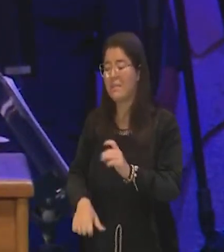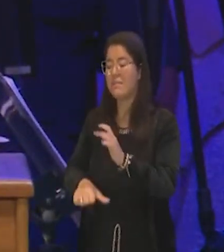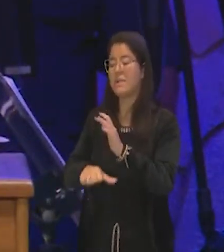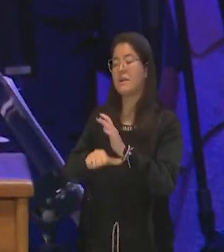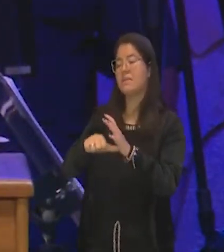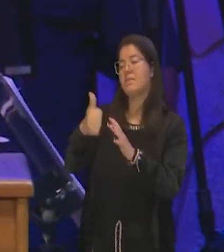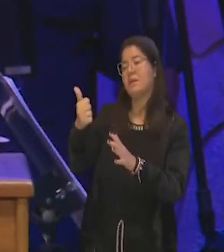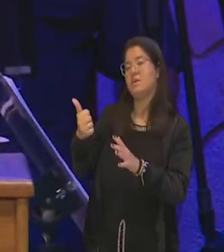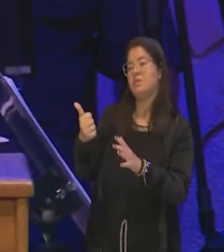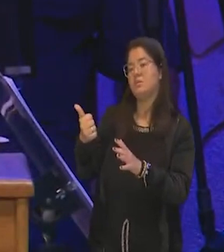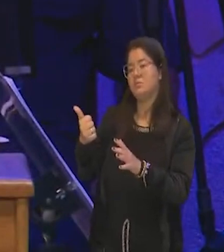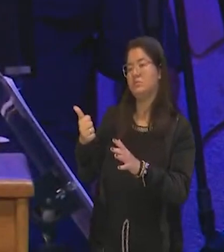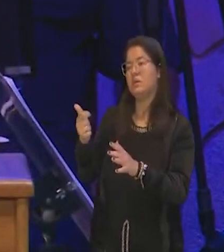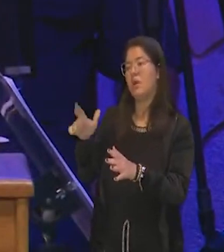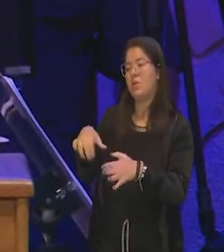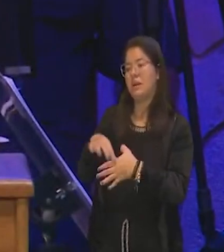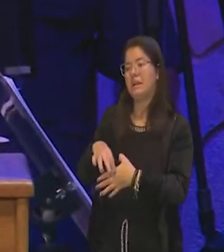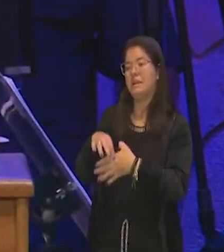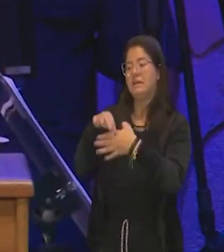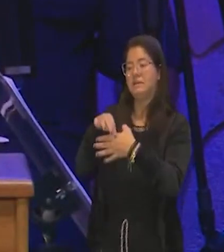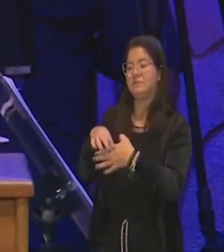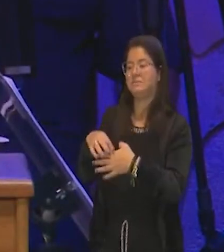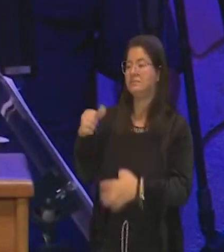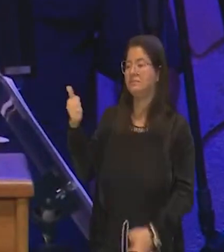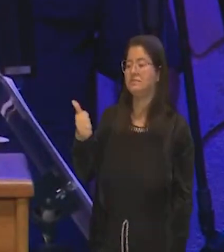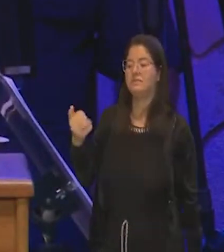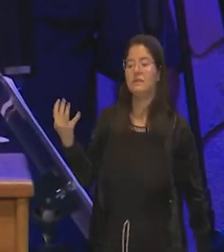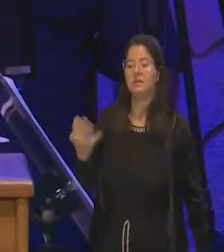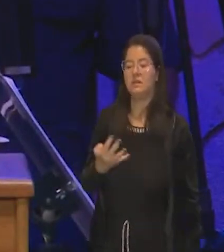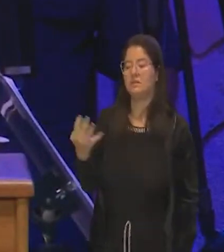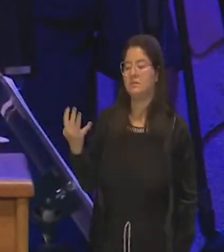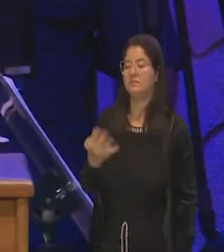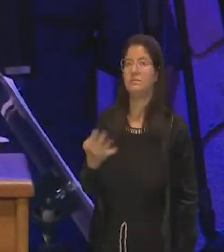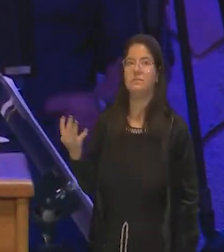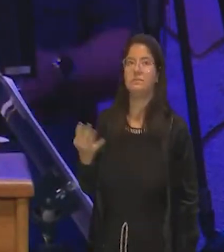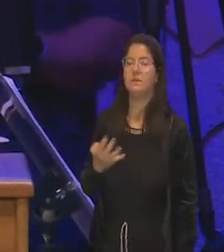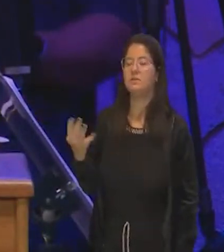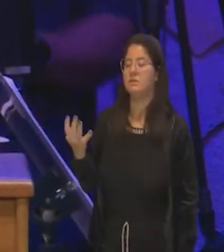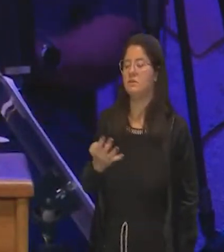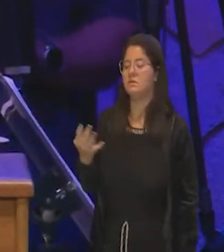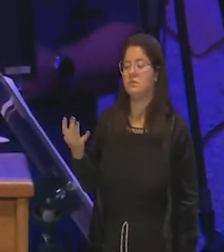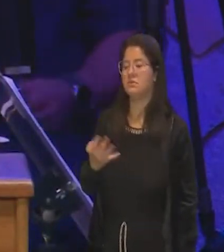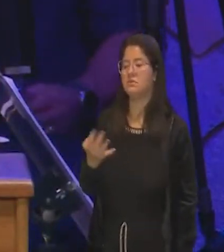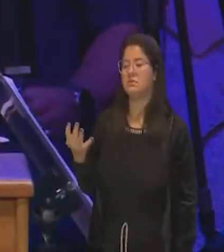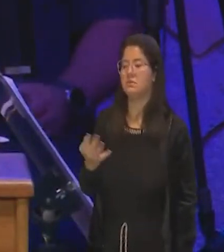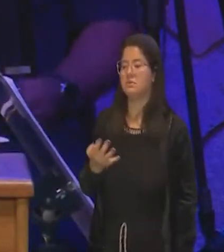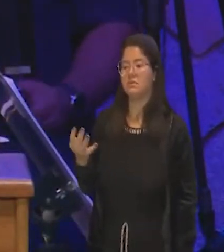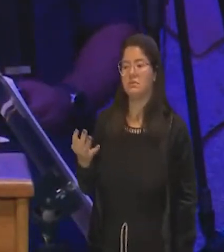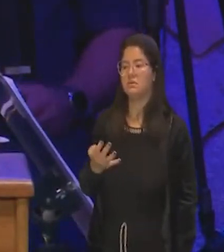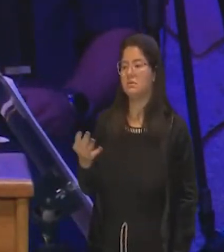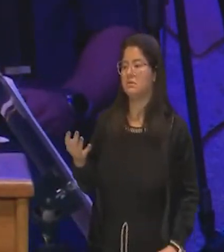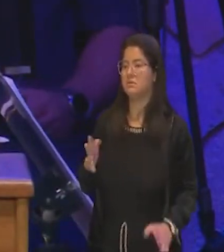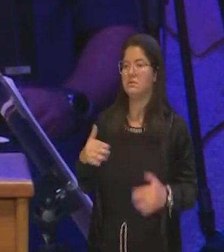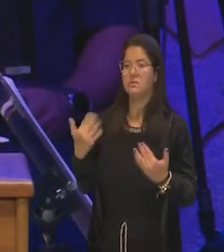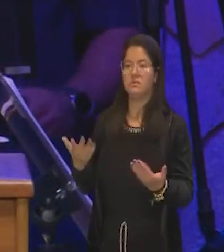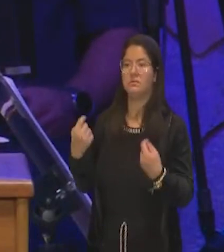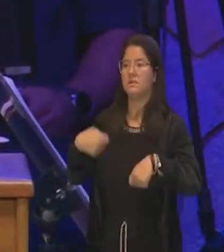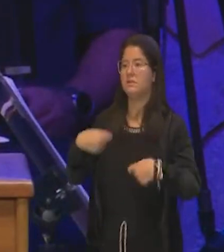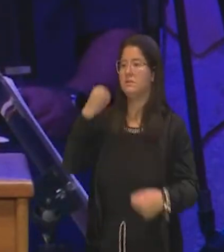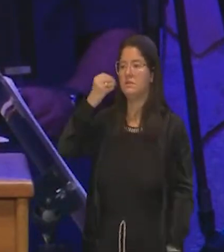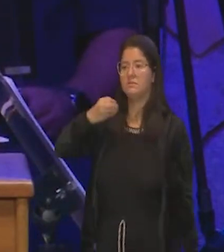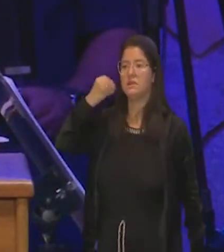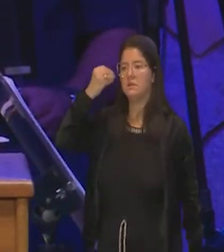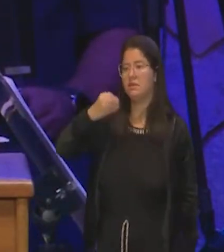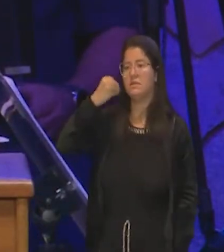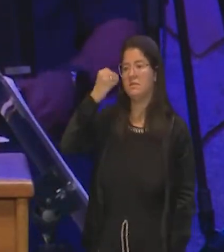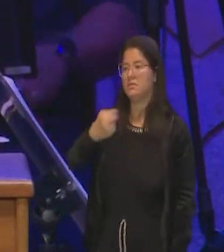seu líder. A 14ª, a penúltima característica, que seja experiente, não